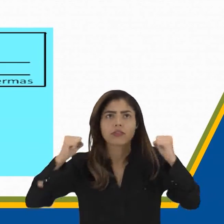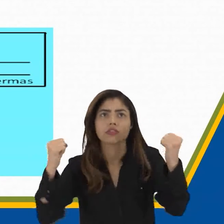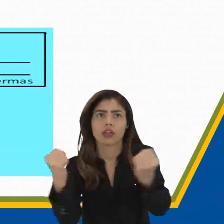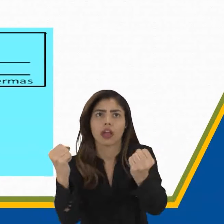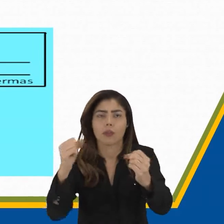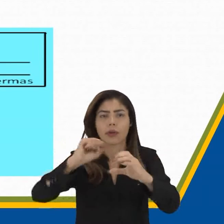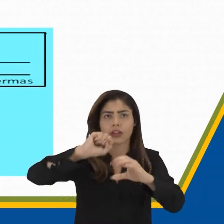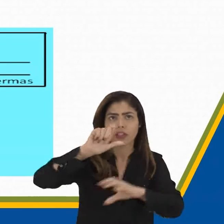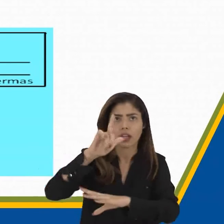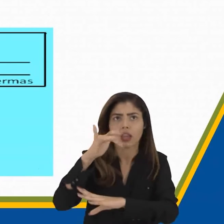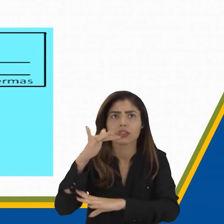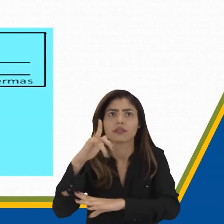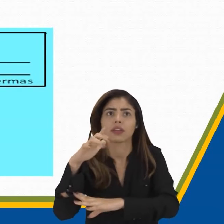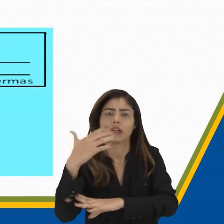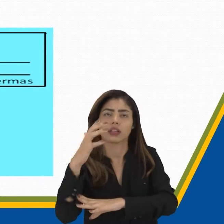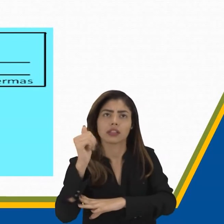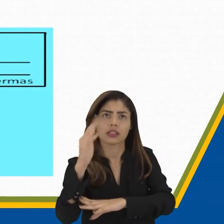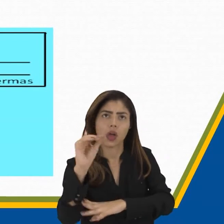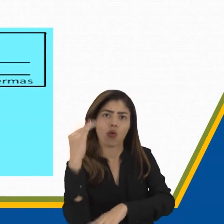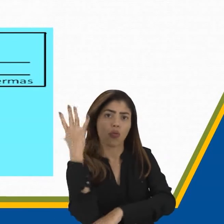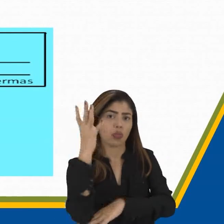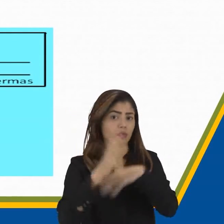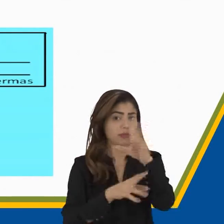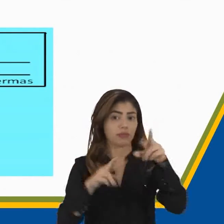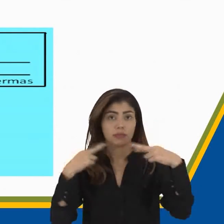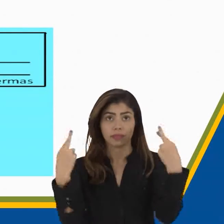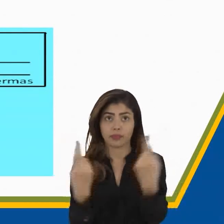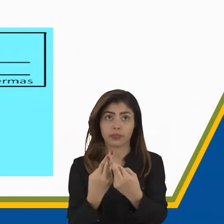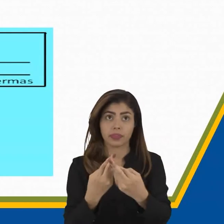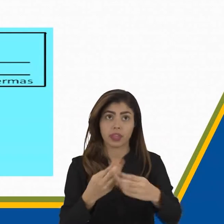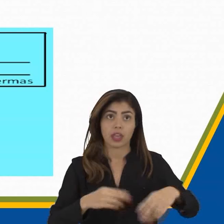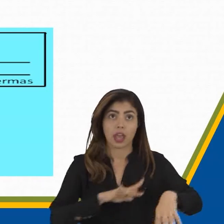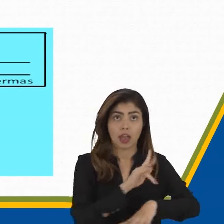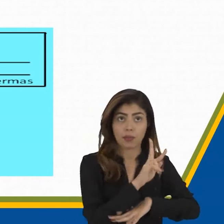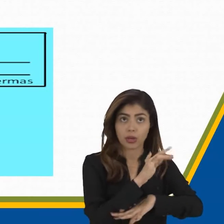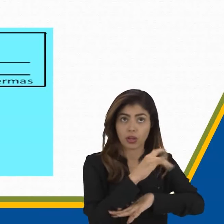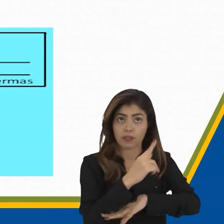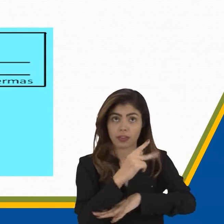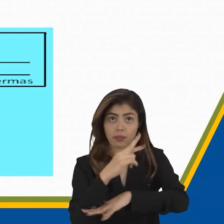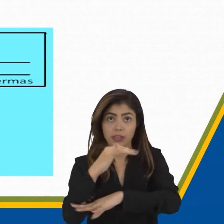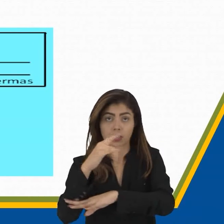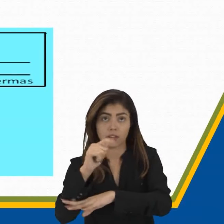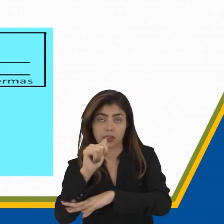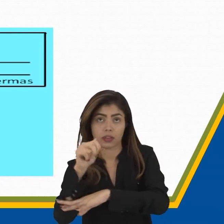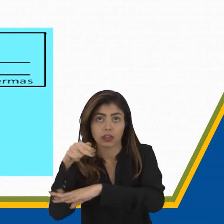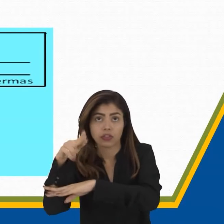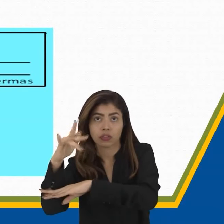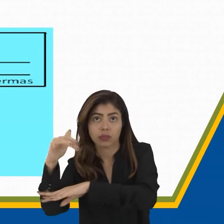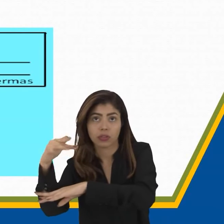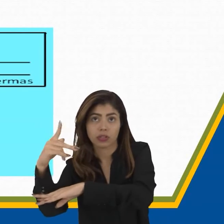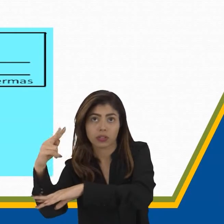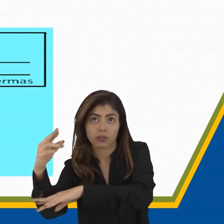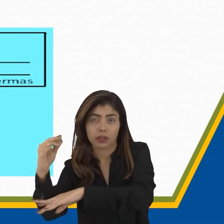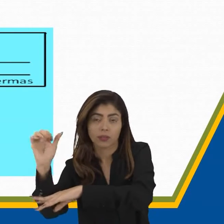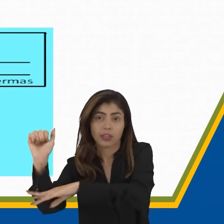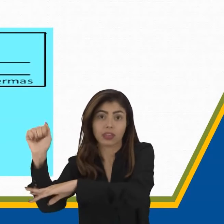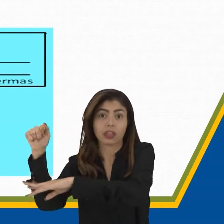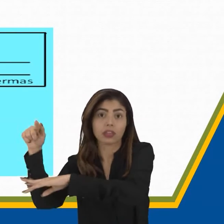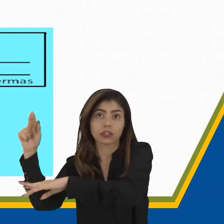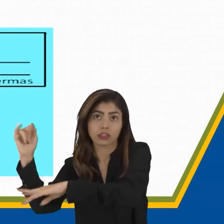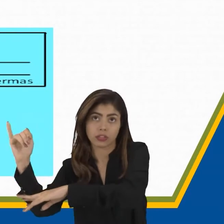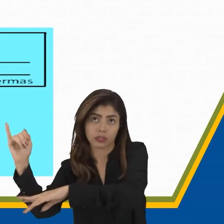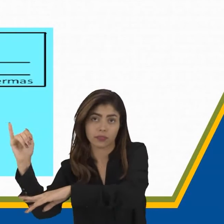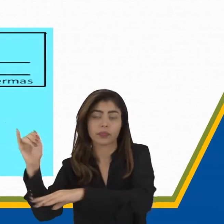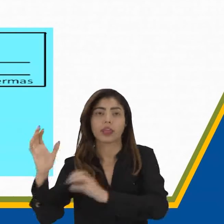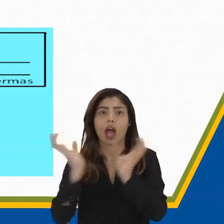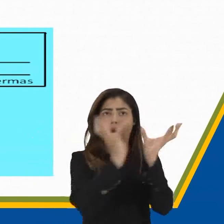angiospermas. Cada grupo ele vai ter aí uma inovação evolutiva, né? Algo que apareceu que